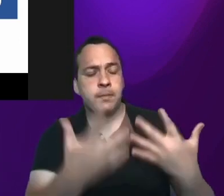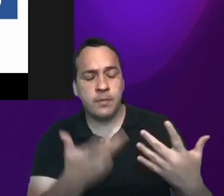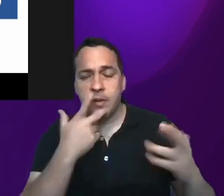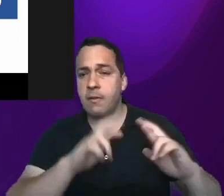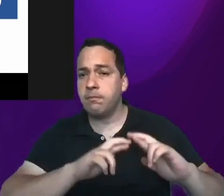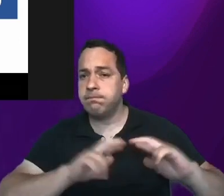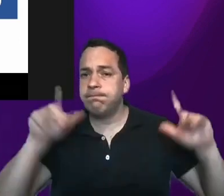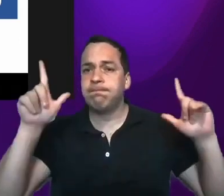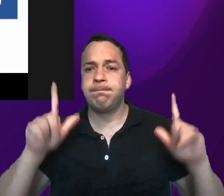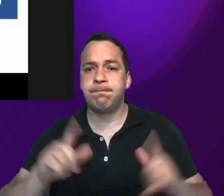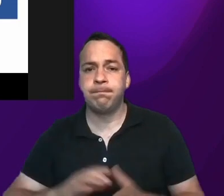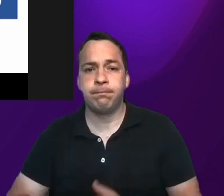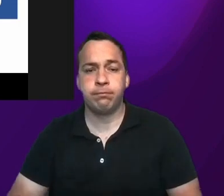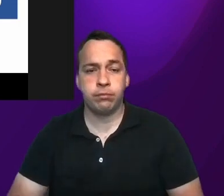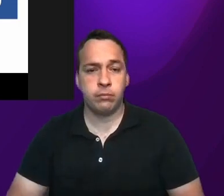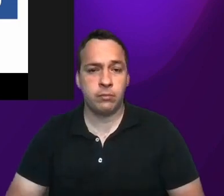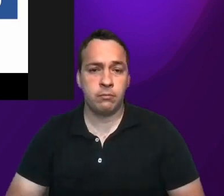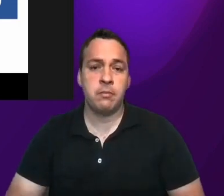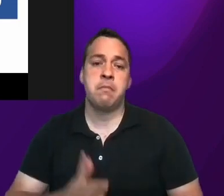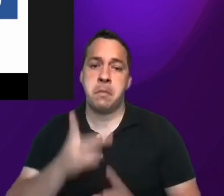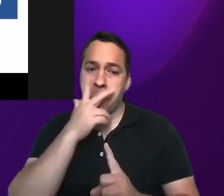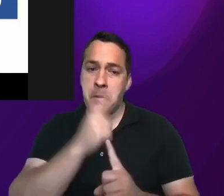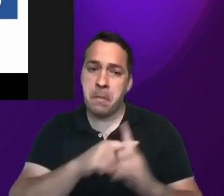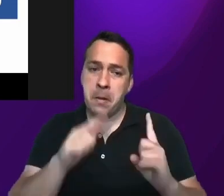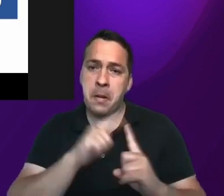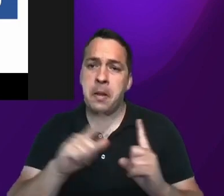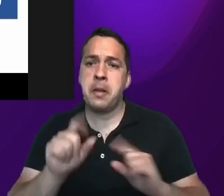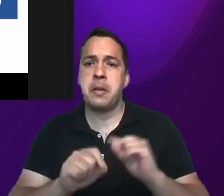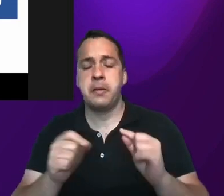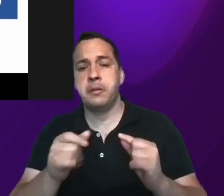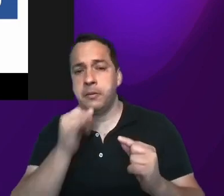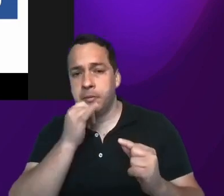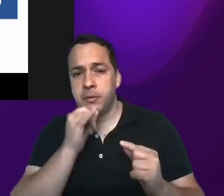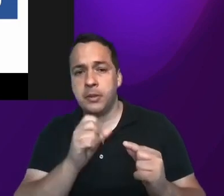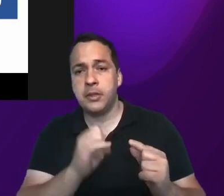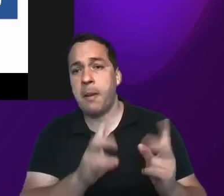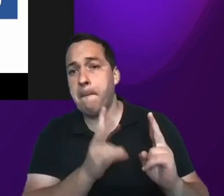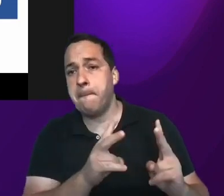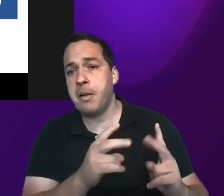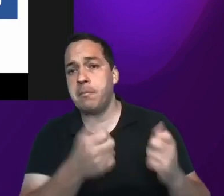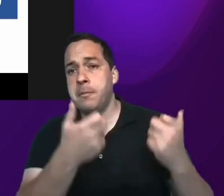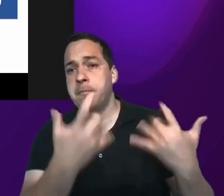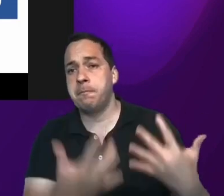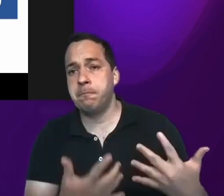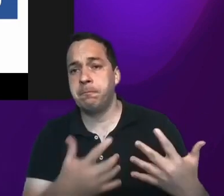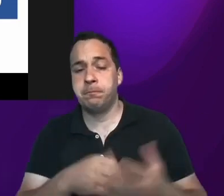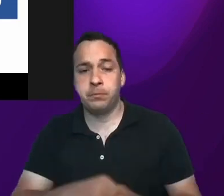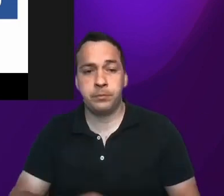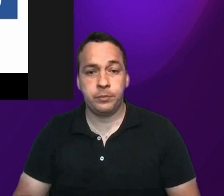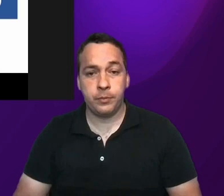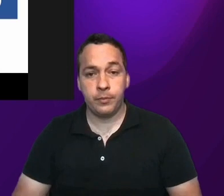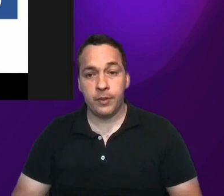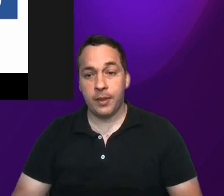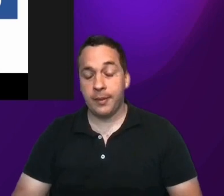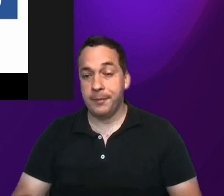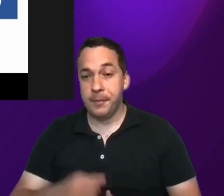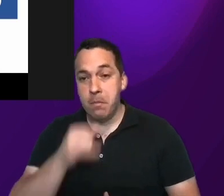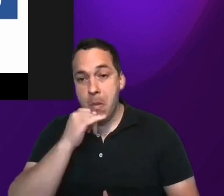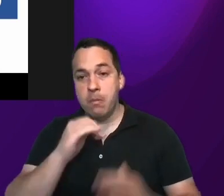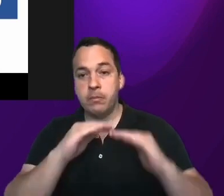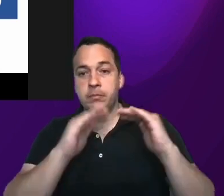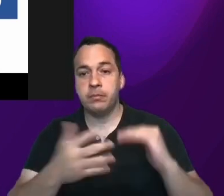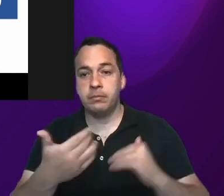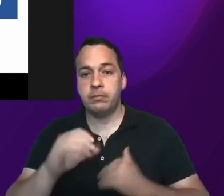né? Mas muito semelhante quando a gente fala da mesma definição. Menos de 10% baseado